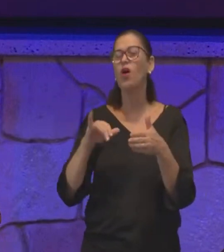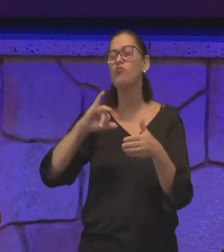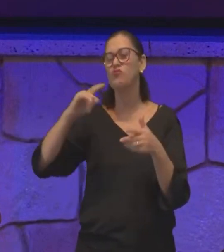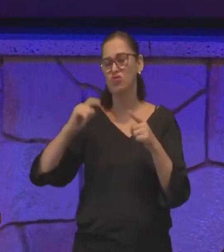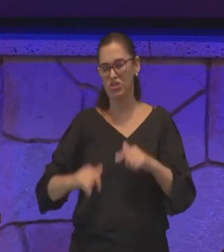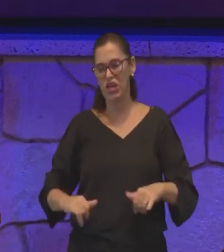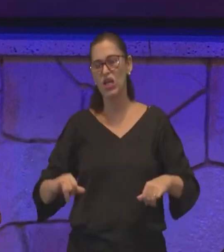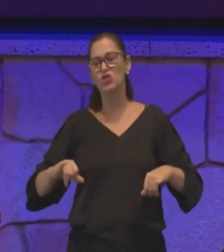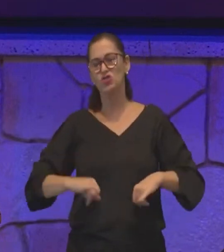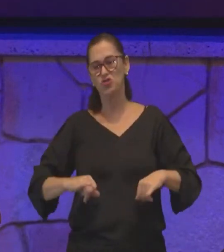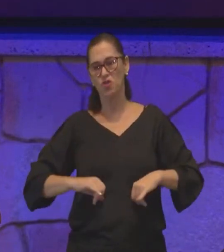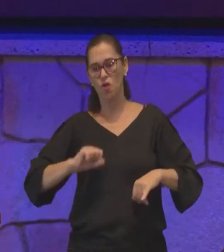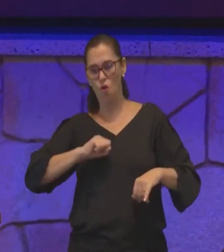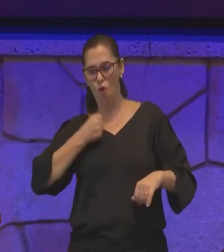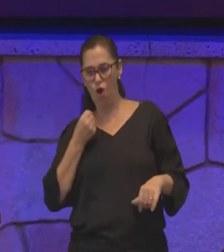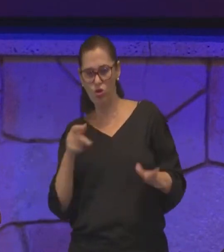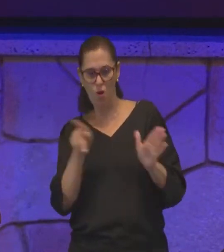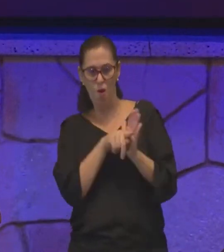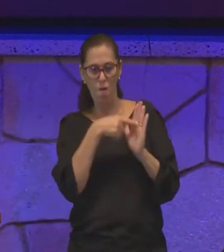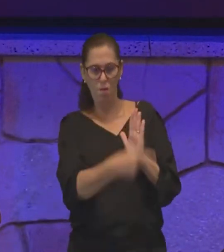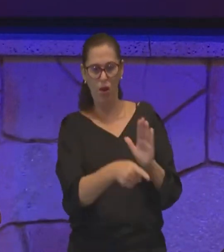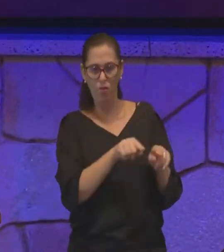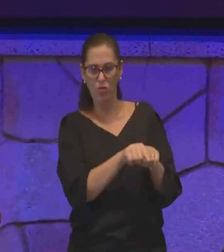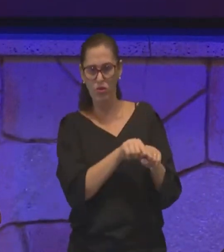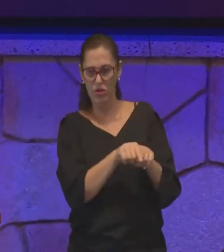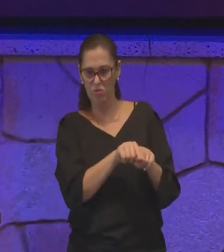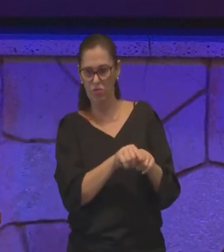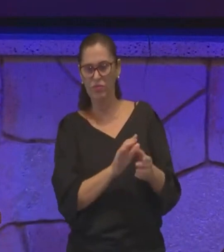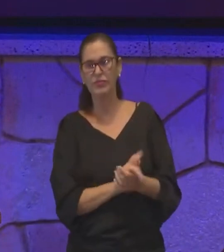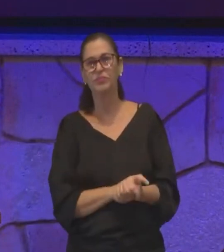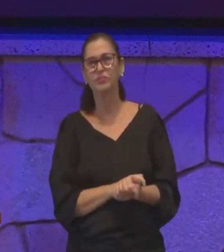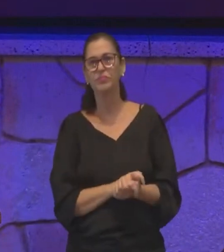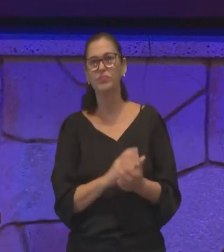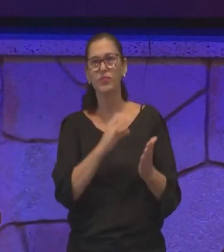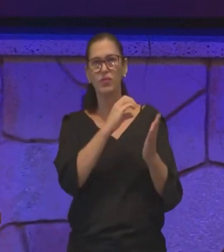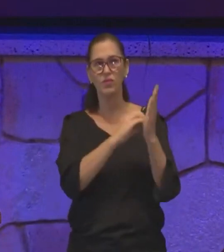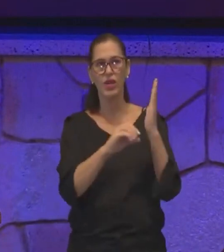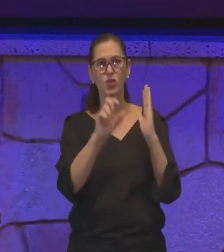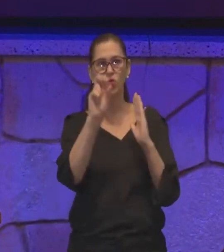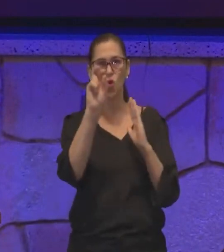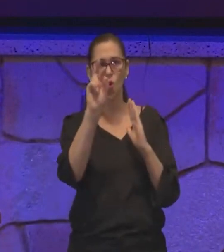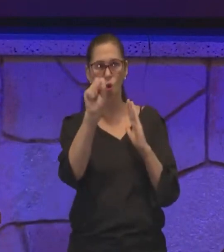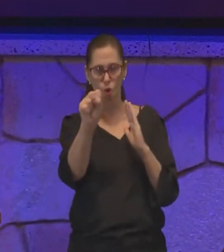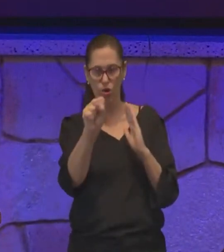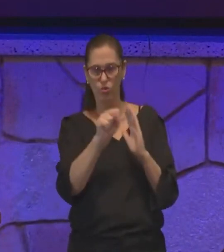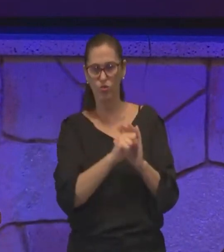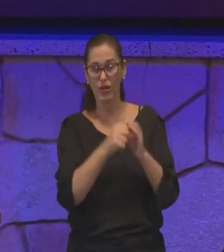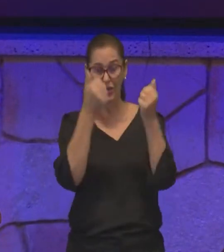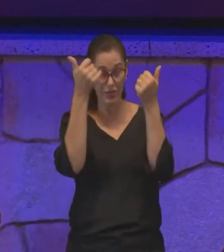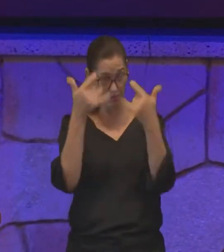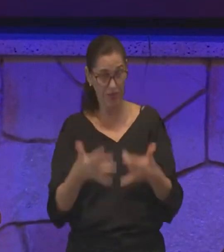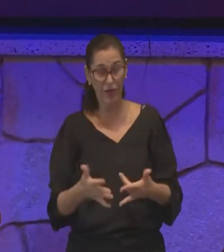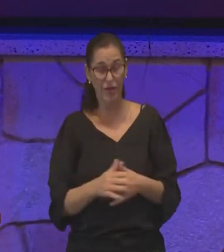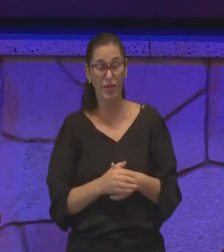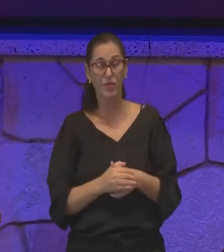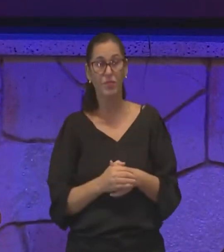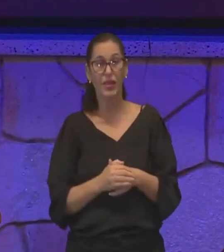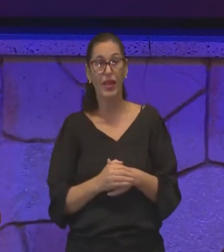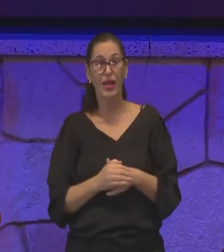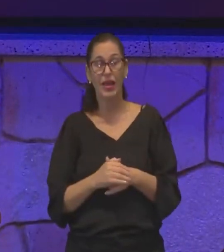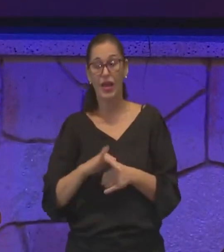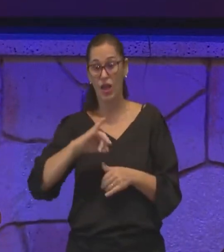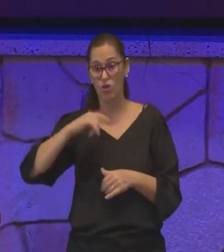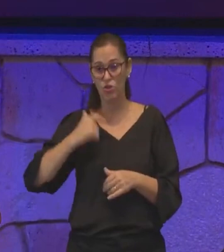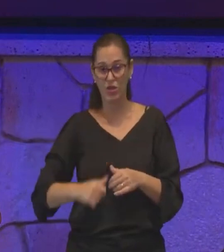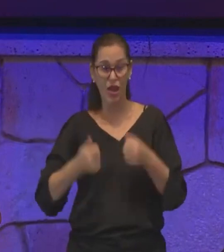irmãos, que é intensificado. O verso de número 8 fala sobre isso. Enquanto ele relata, e o